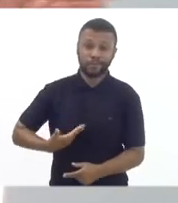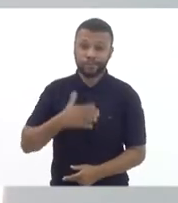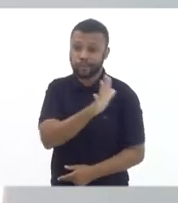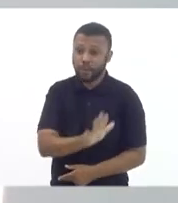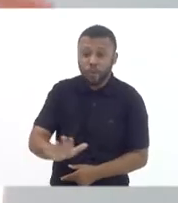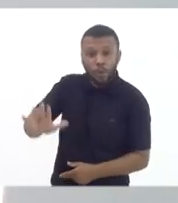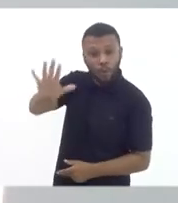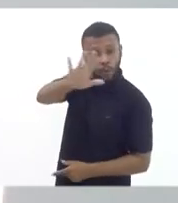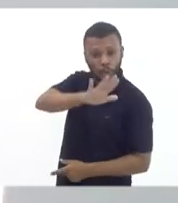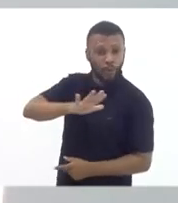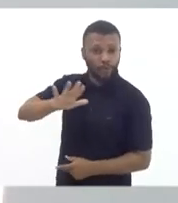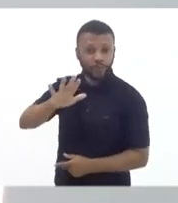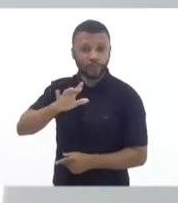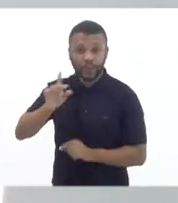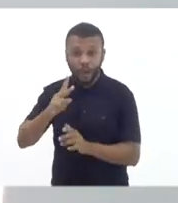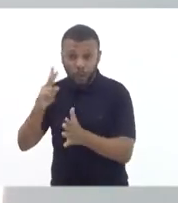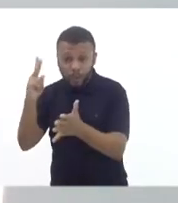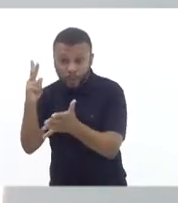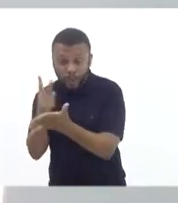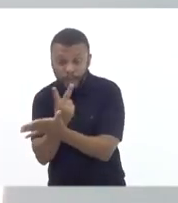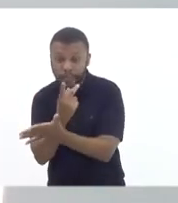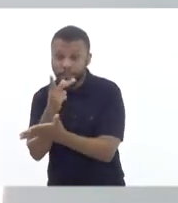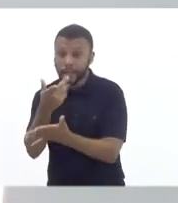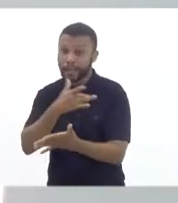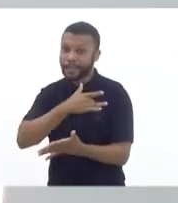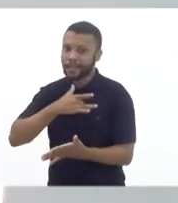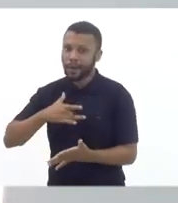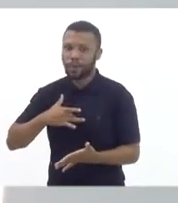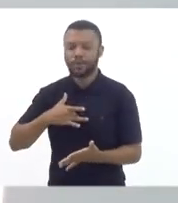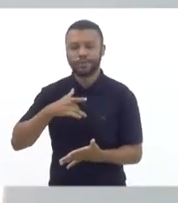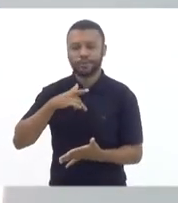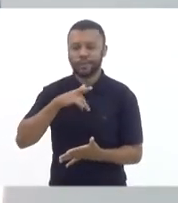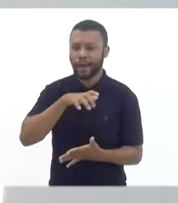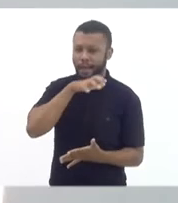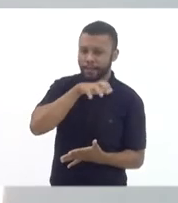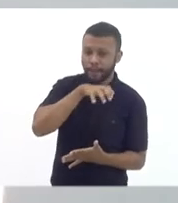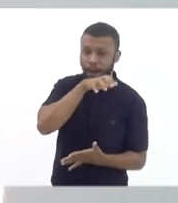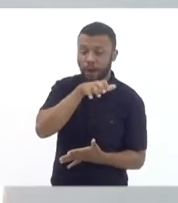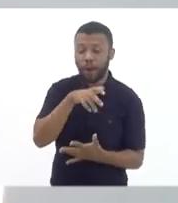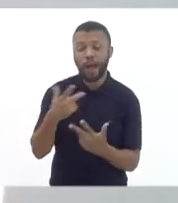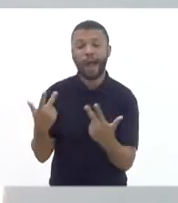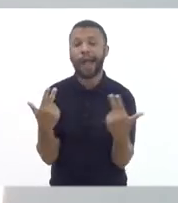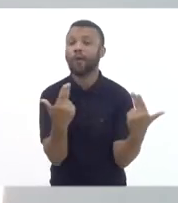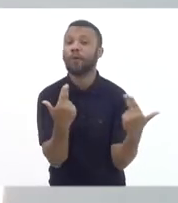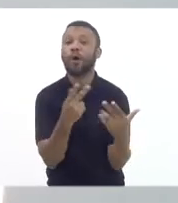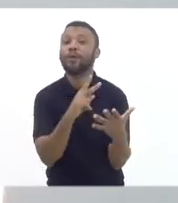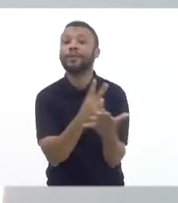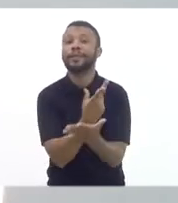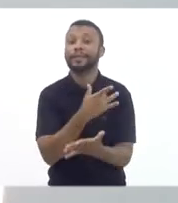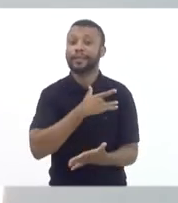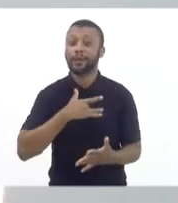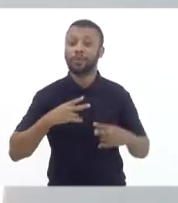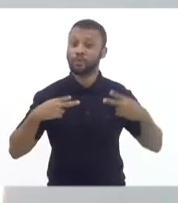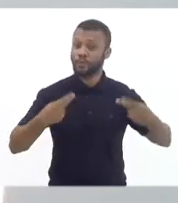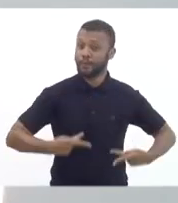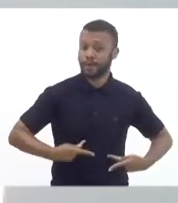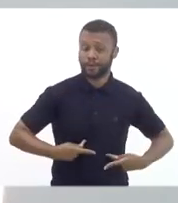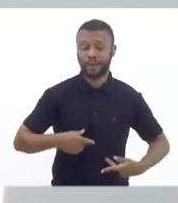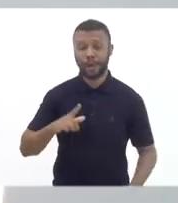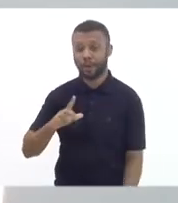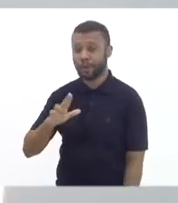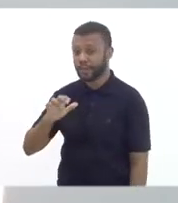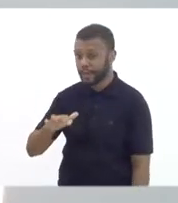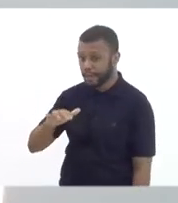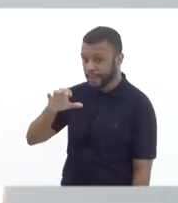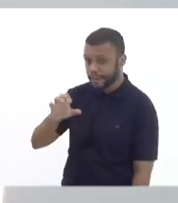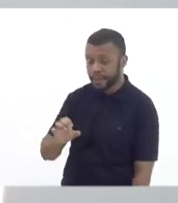saúde animal é parecido com o que acontece na humana, né? Falo lá, estou vendo aqui a nossa querida Luciene da Baixada, que acabou de sair lá